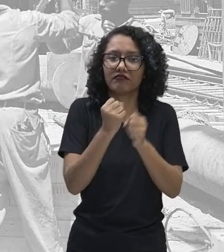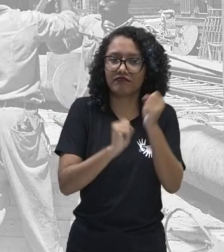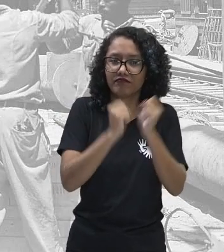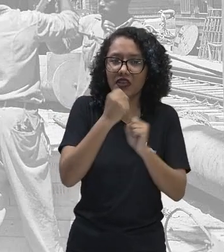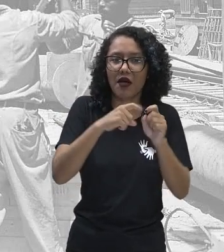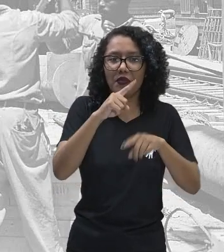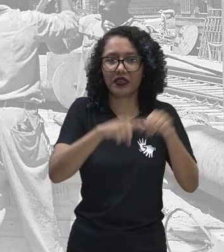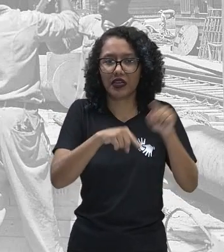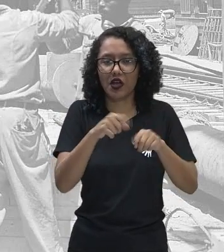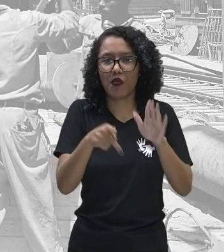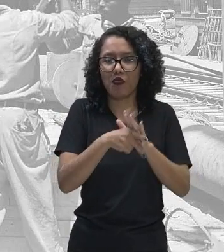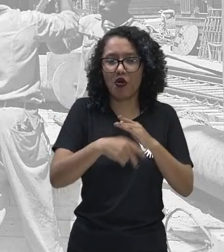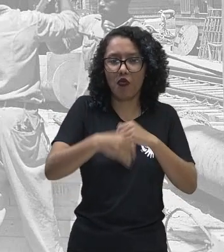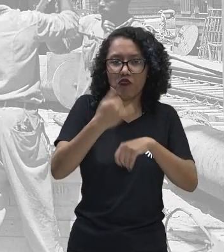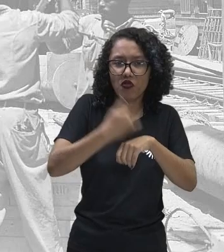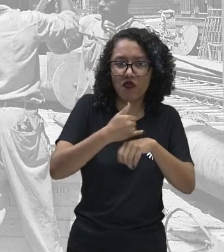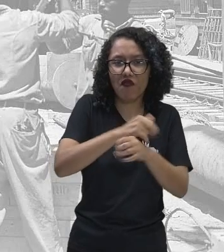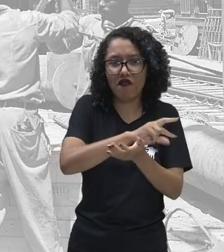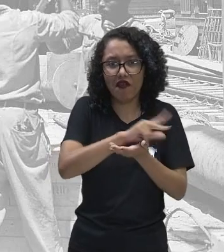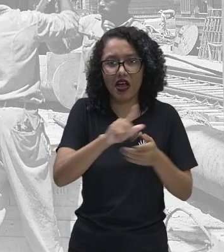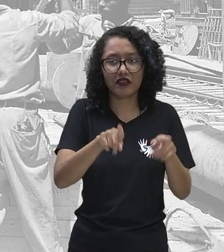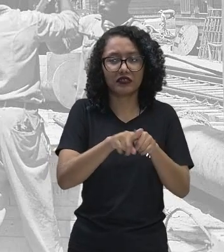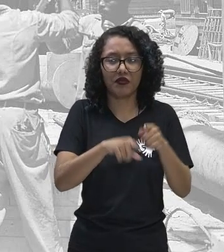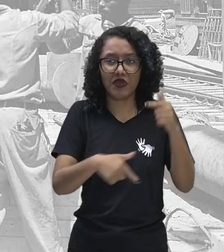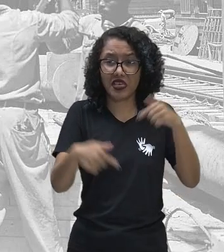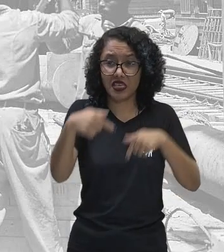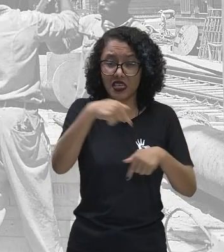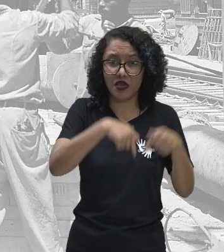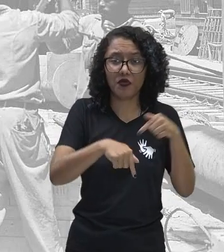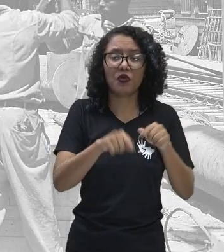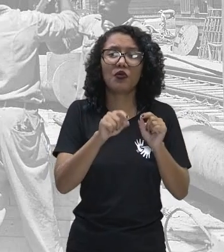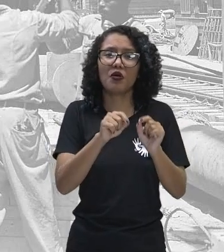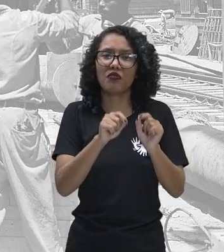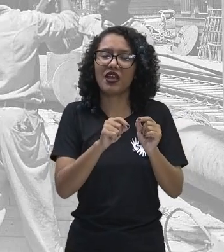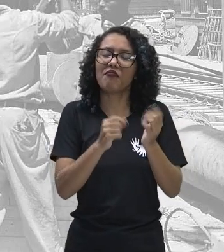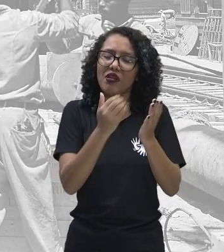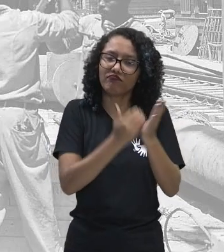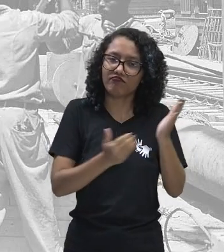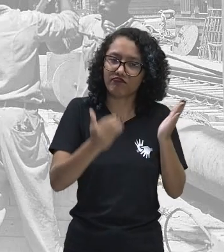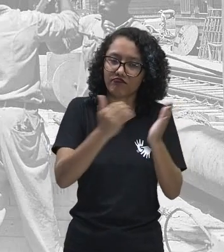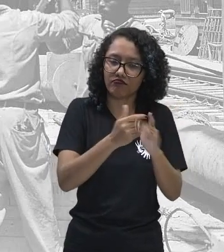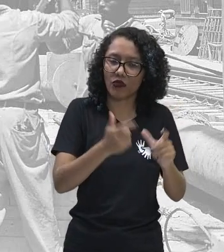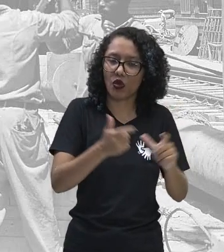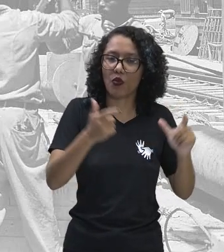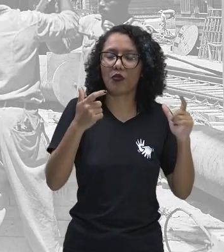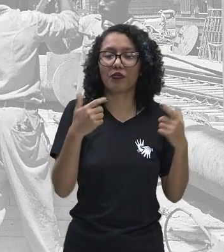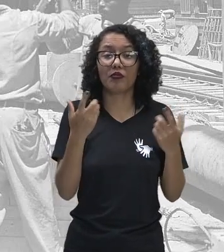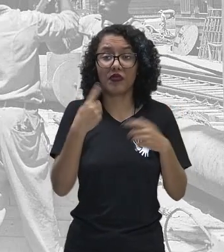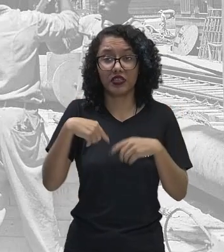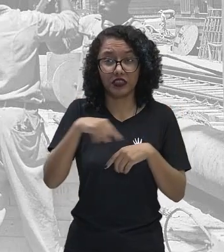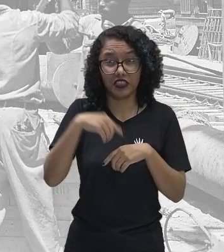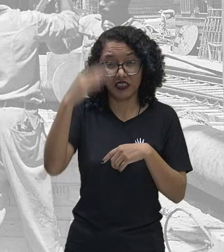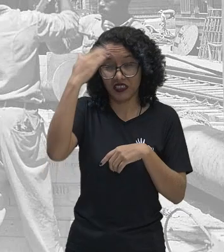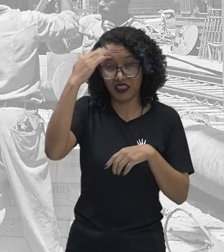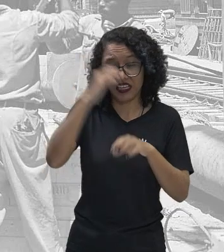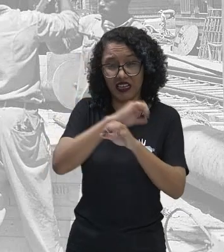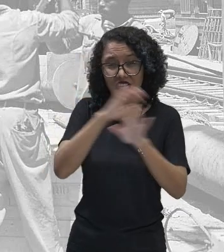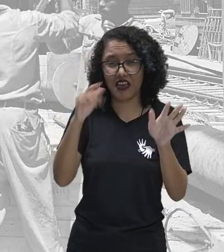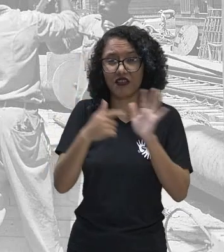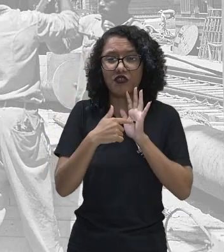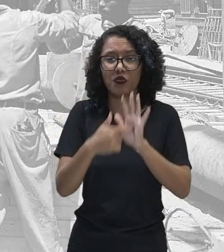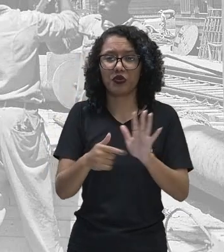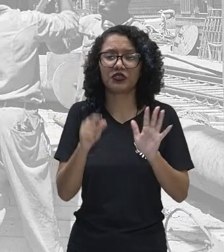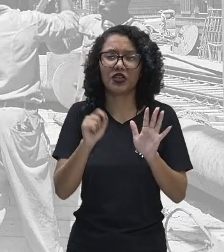ali aumentar a sua produtividade industrial. Para nós observarmos melhor, nós trouxemos aqui um VT,